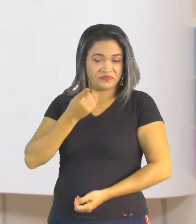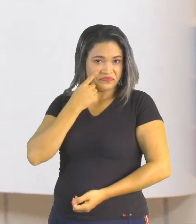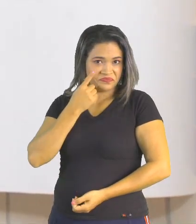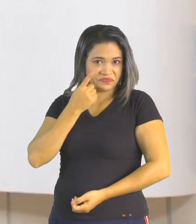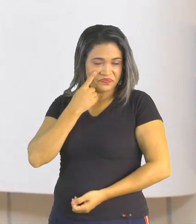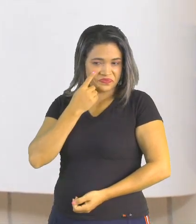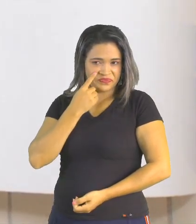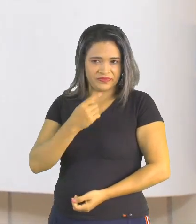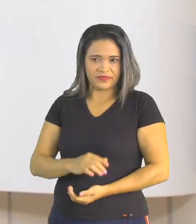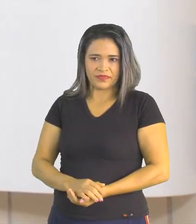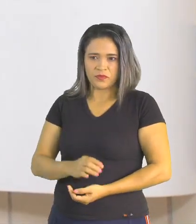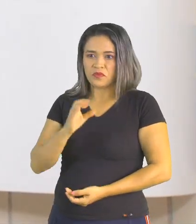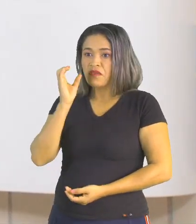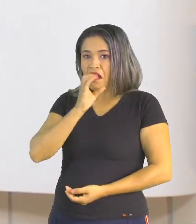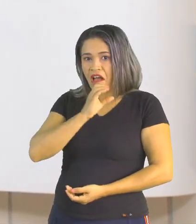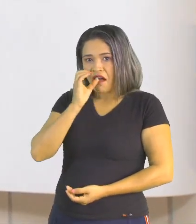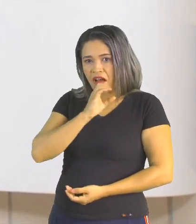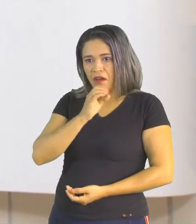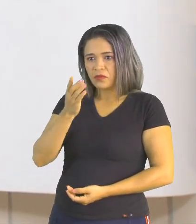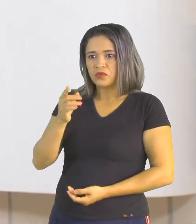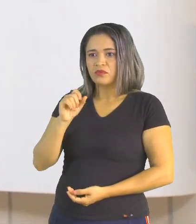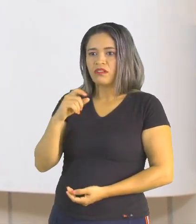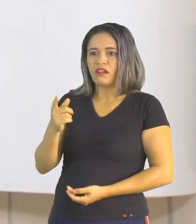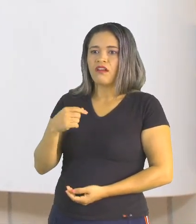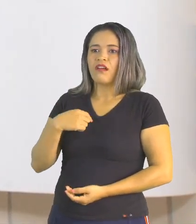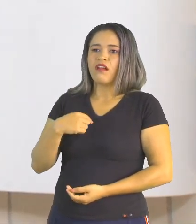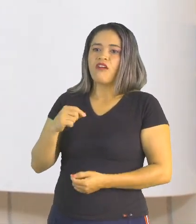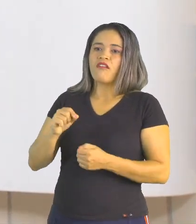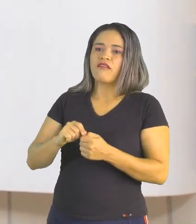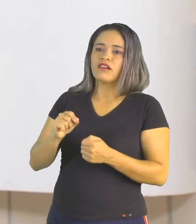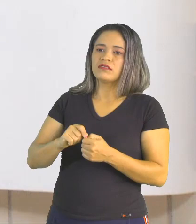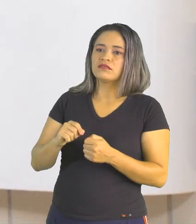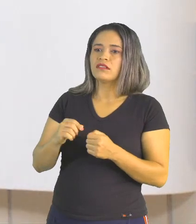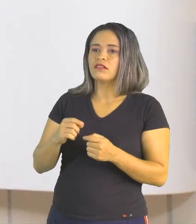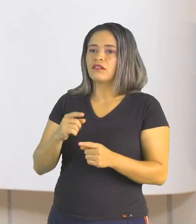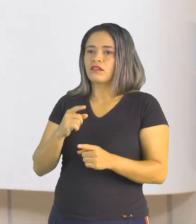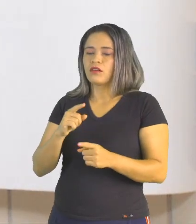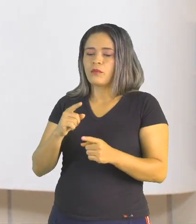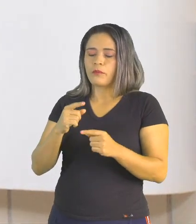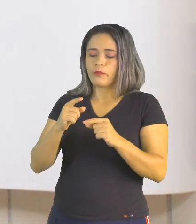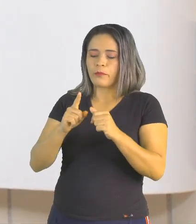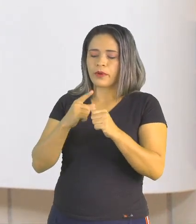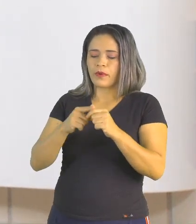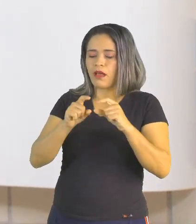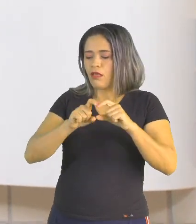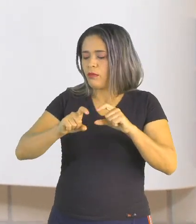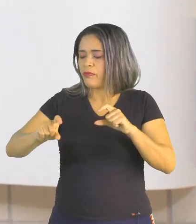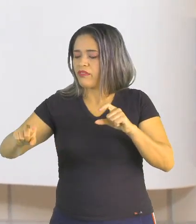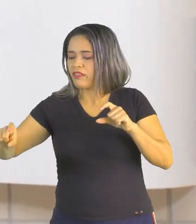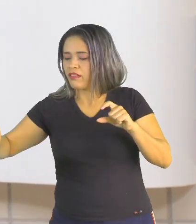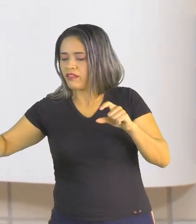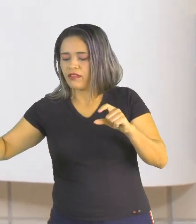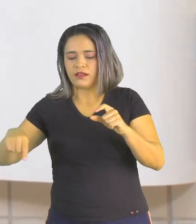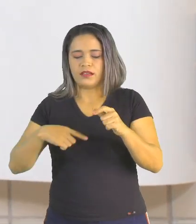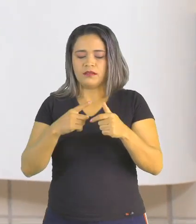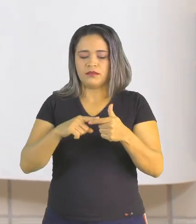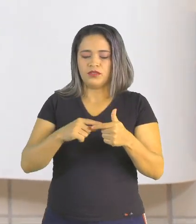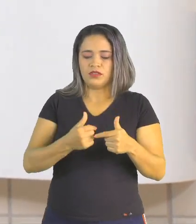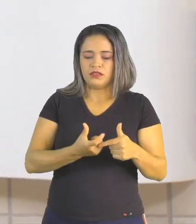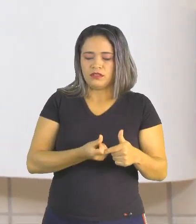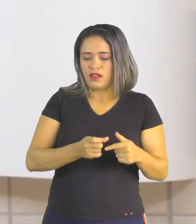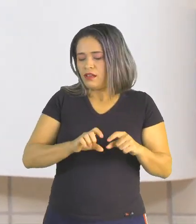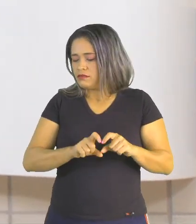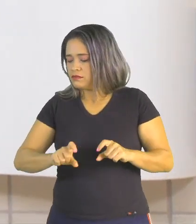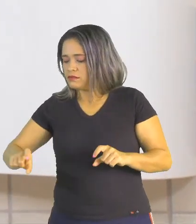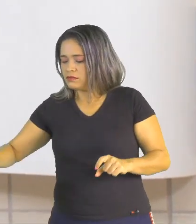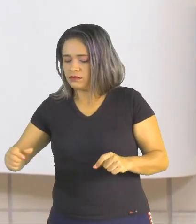foi muito mais rápido do que se eu tivesse encontrado os múltiplos de 4, os múltiplos de